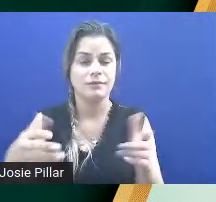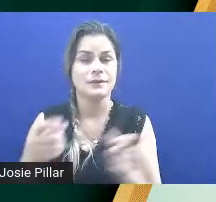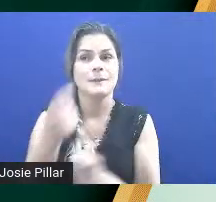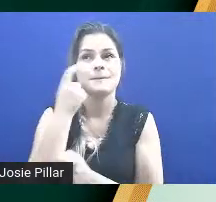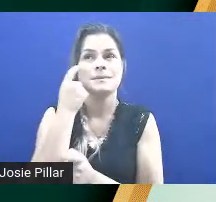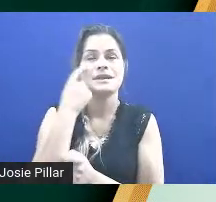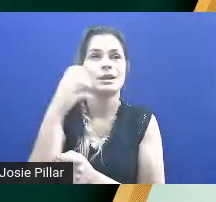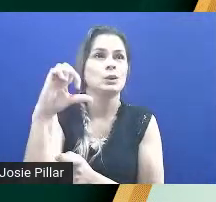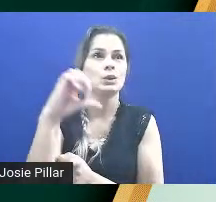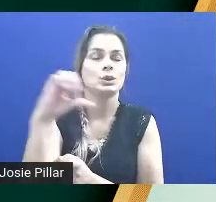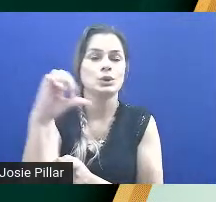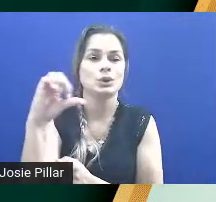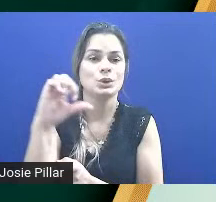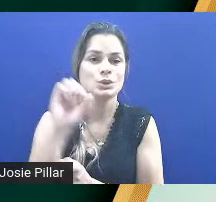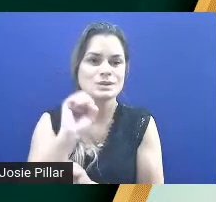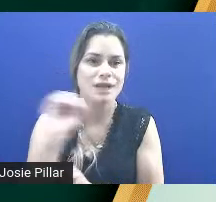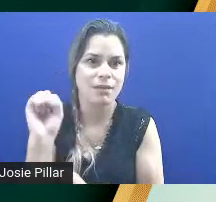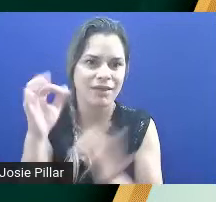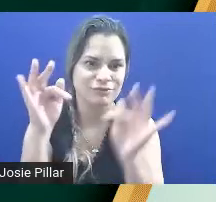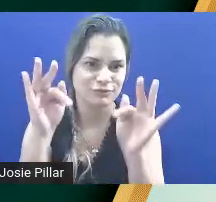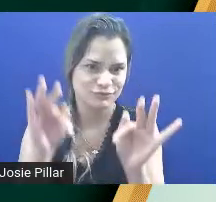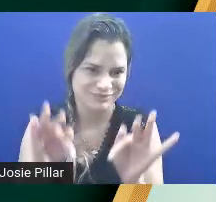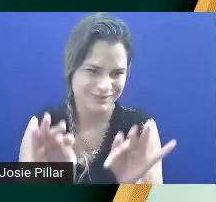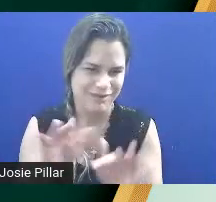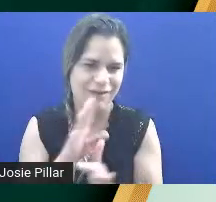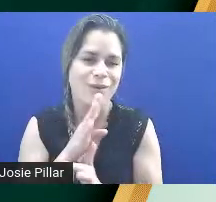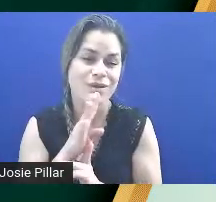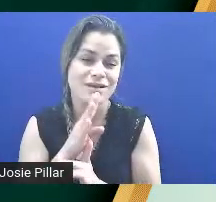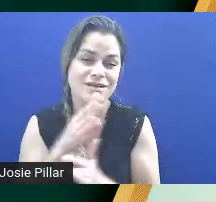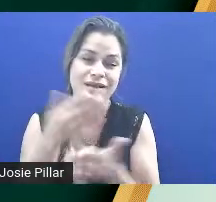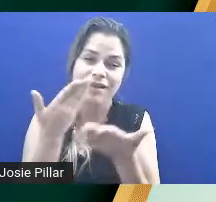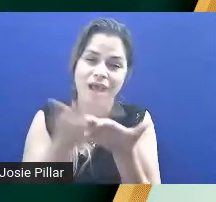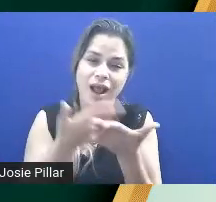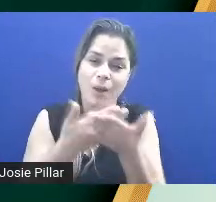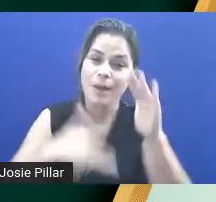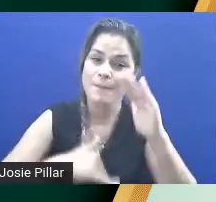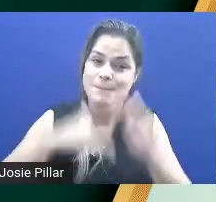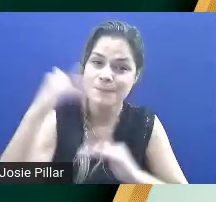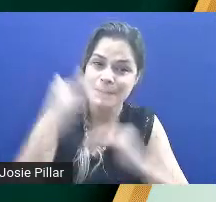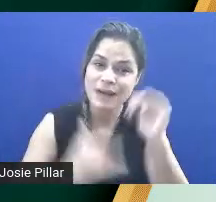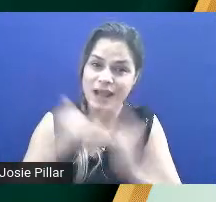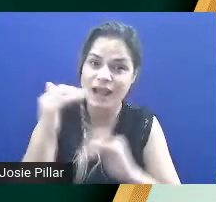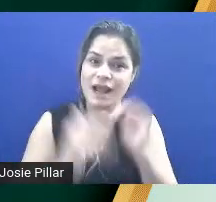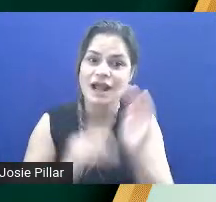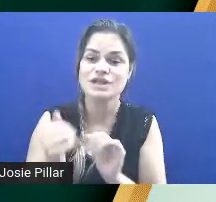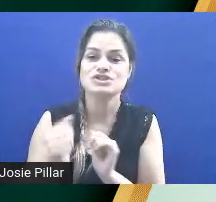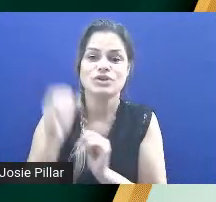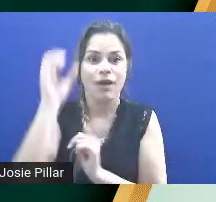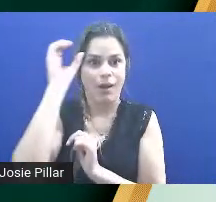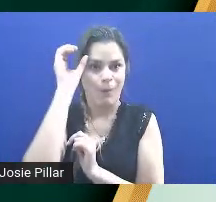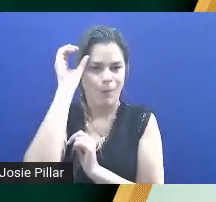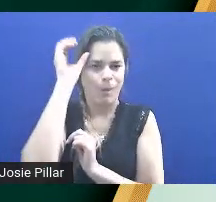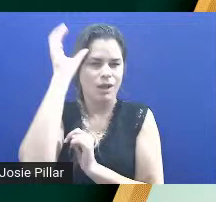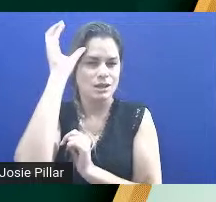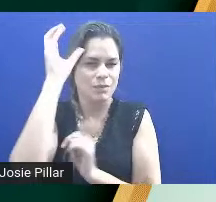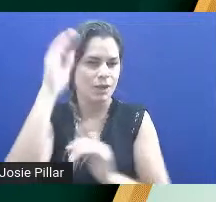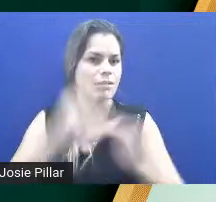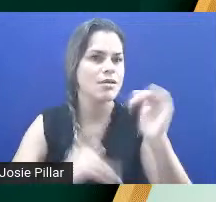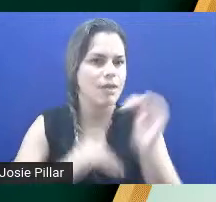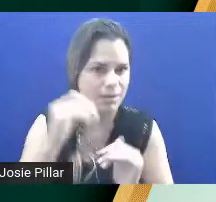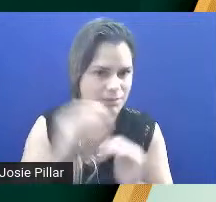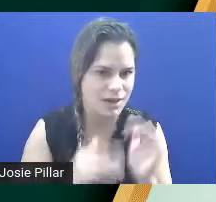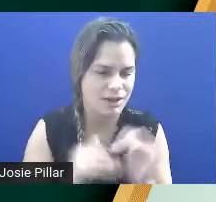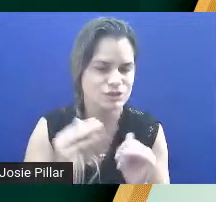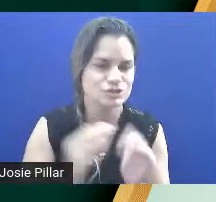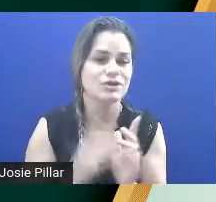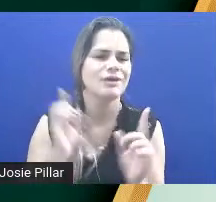a famosa finaleira, conhecida pelas aulas práticas, hora de aplicar conhecimentos, ampliar horizontes e